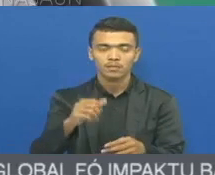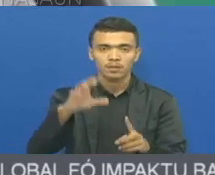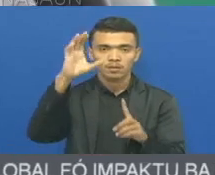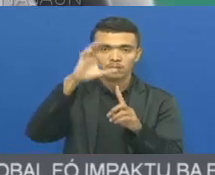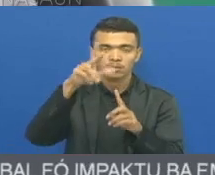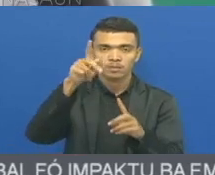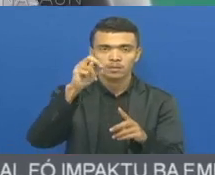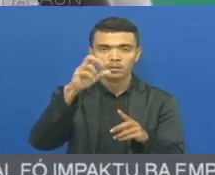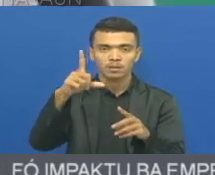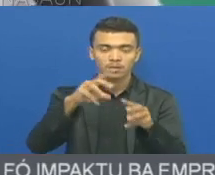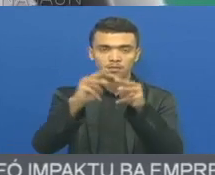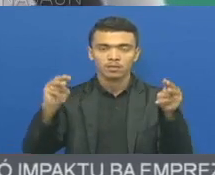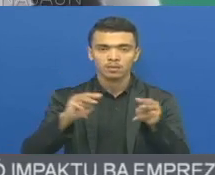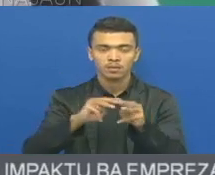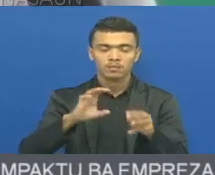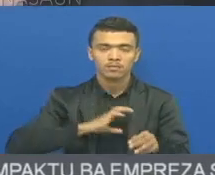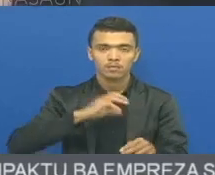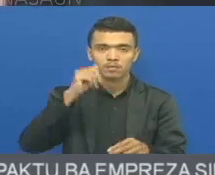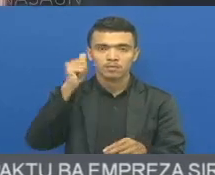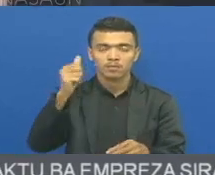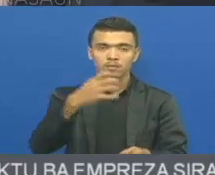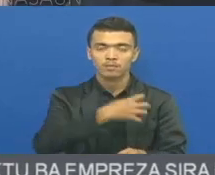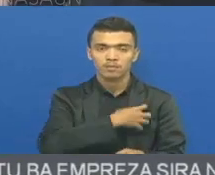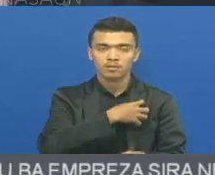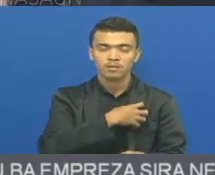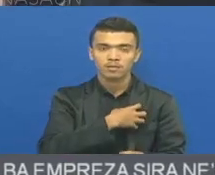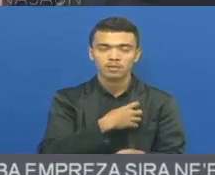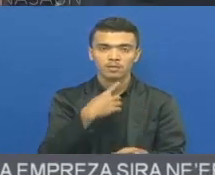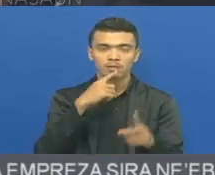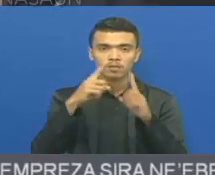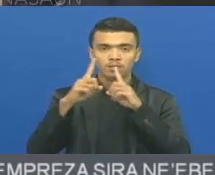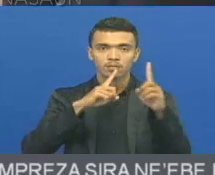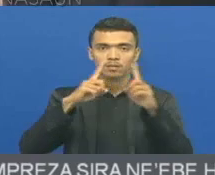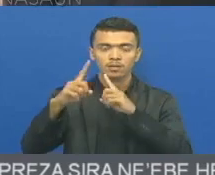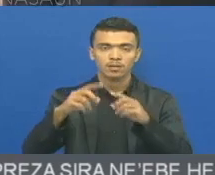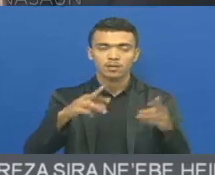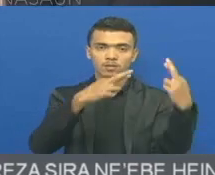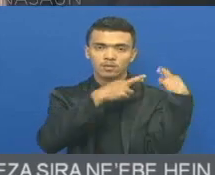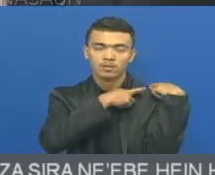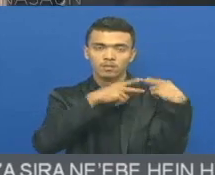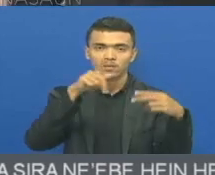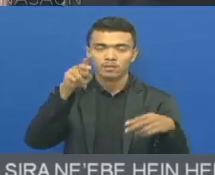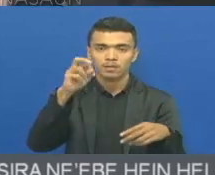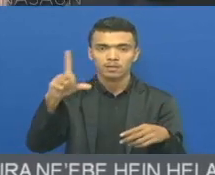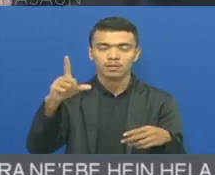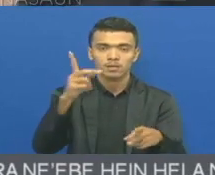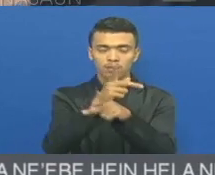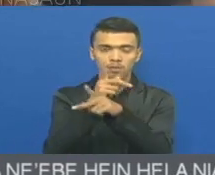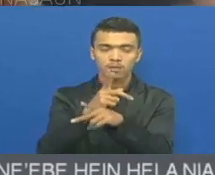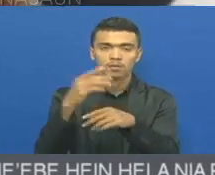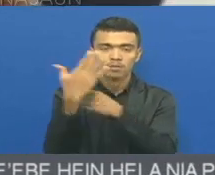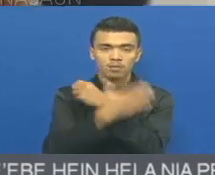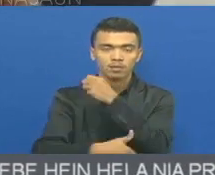comandante Penitele município Cova Lima, superintendente polícia Basílio de Jesus explica. Papel Penitele ato assegura estabilidade e a